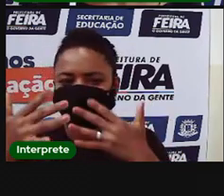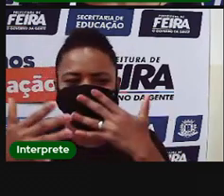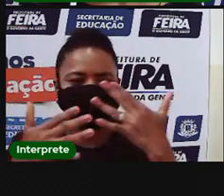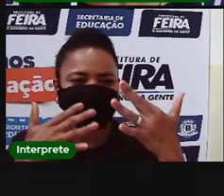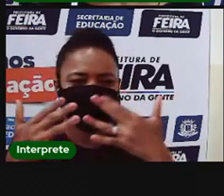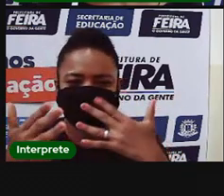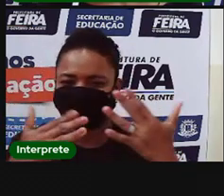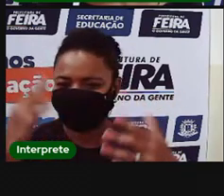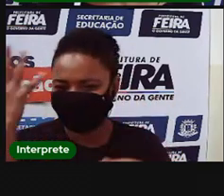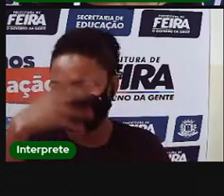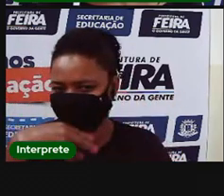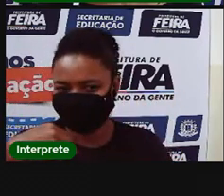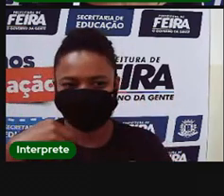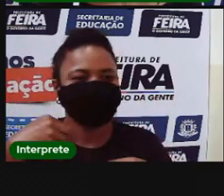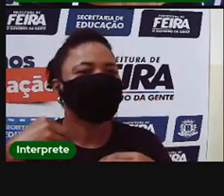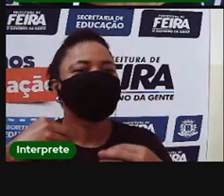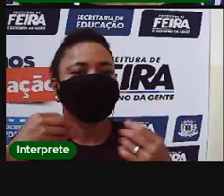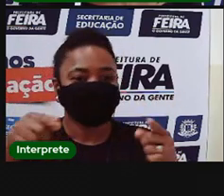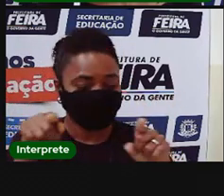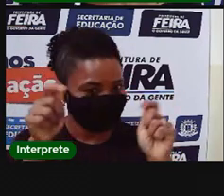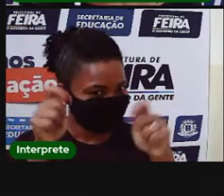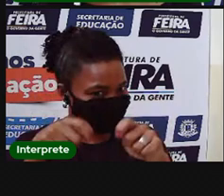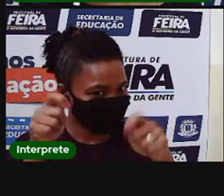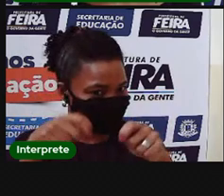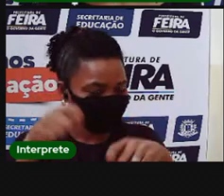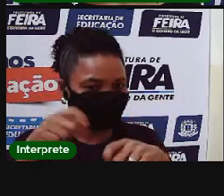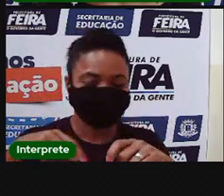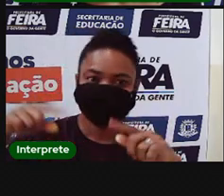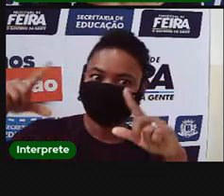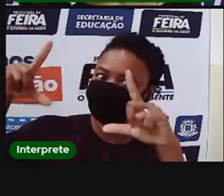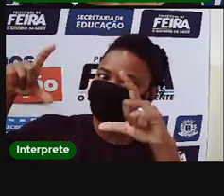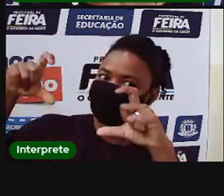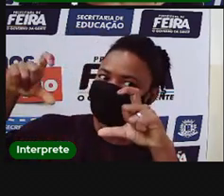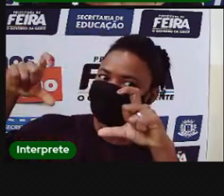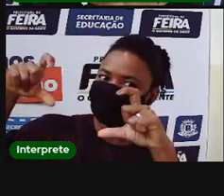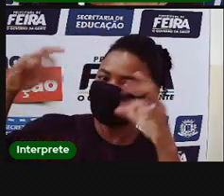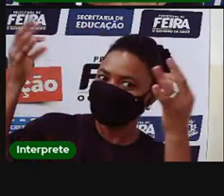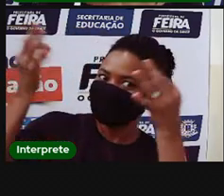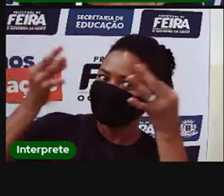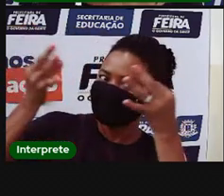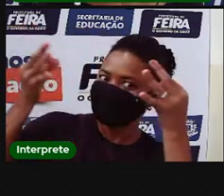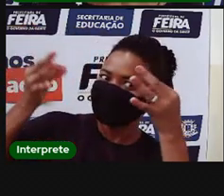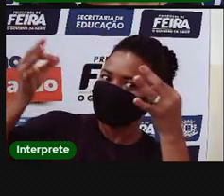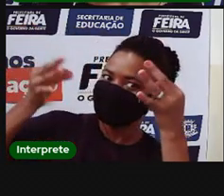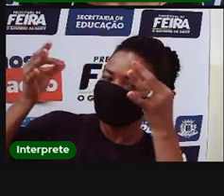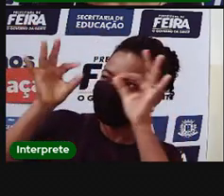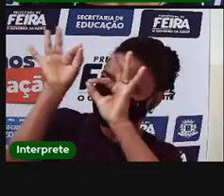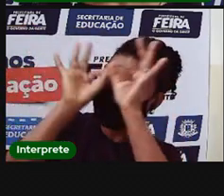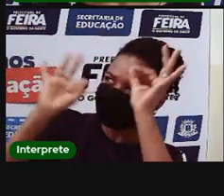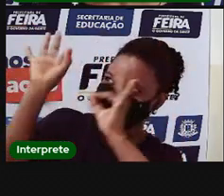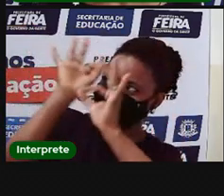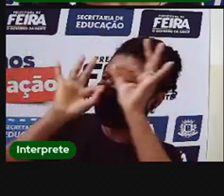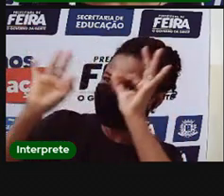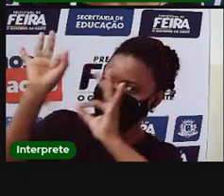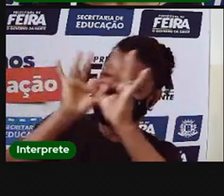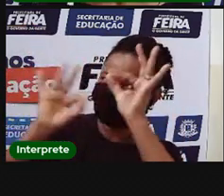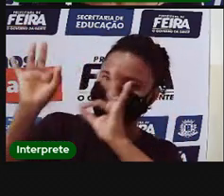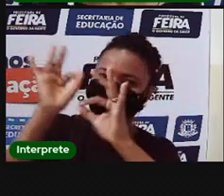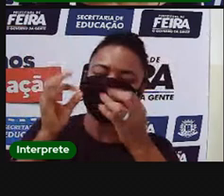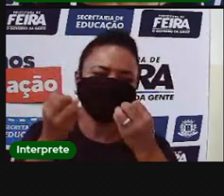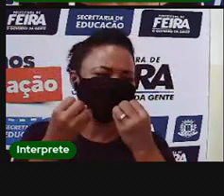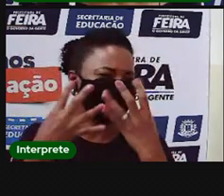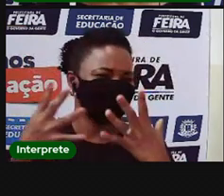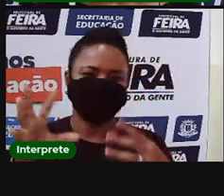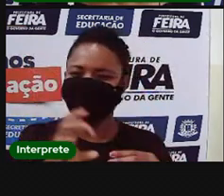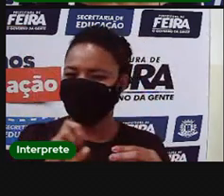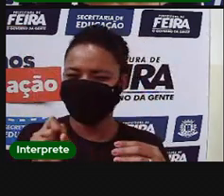muito. Usar filtros, né? Que agora estamos nessa... Sim. Nessa era dos filtros. Adoro usar filtros. Adoro. Então,